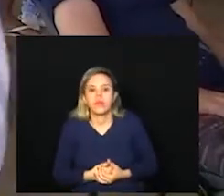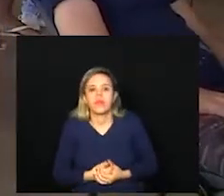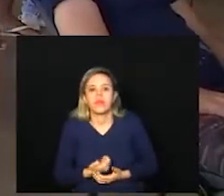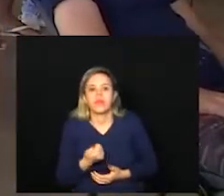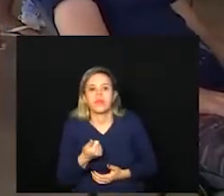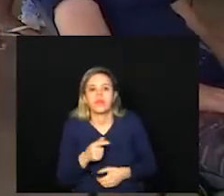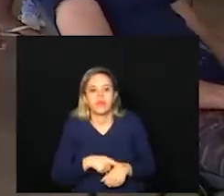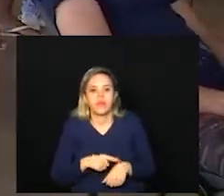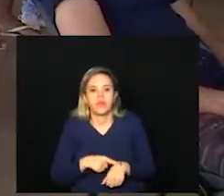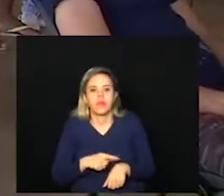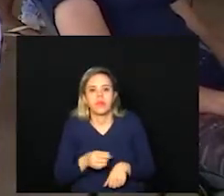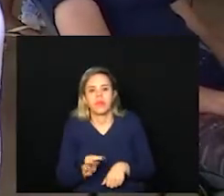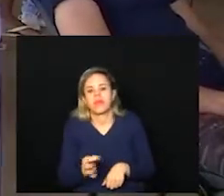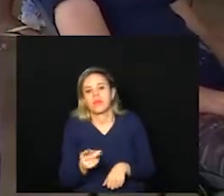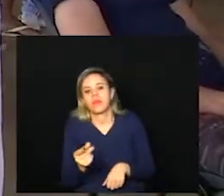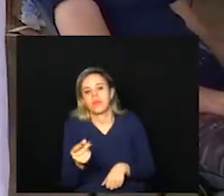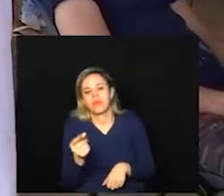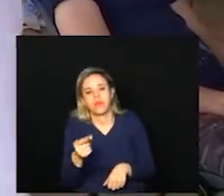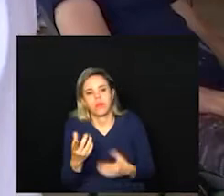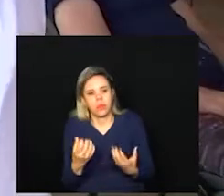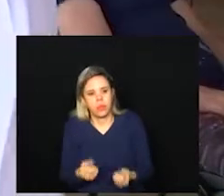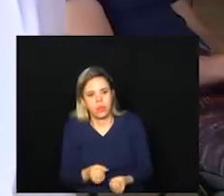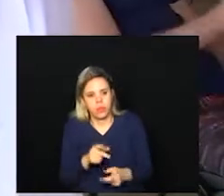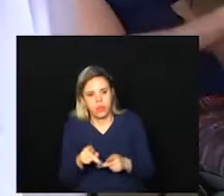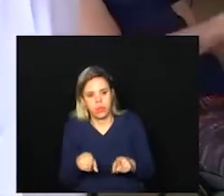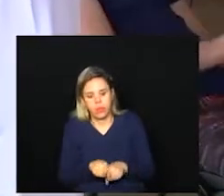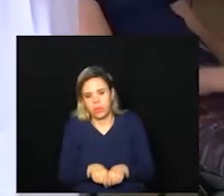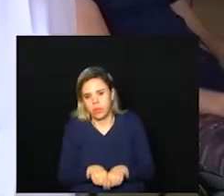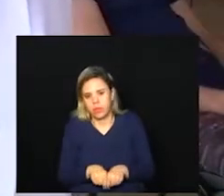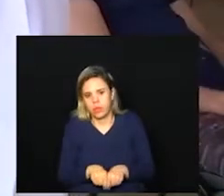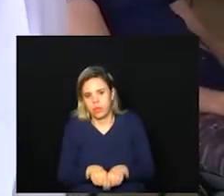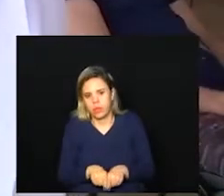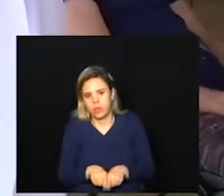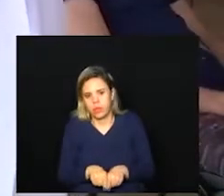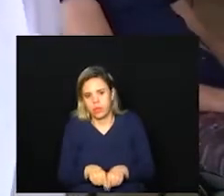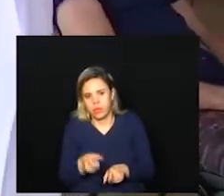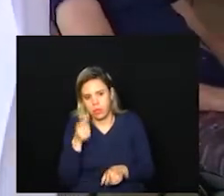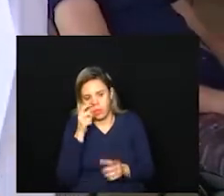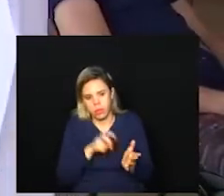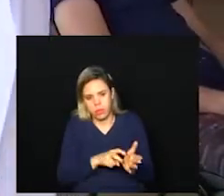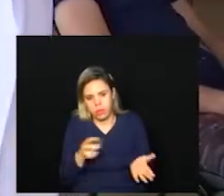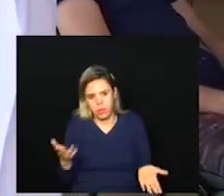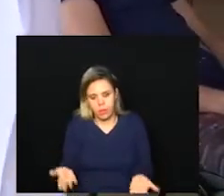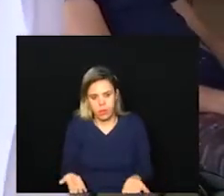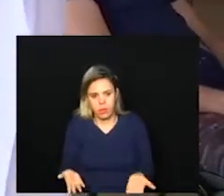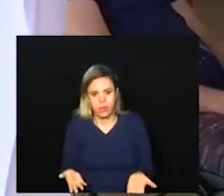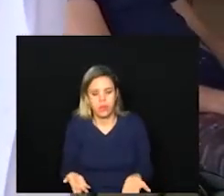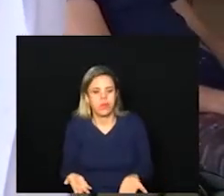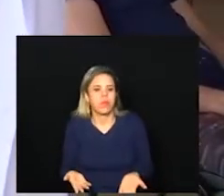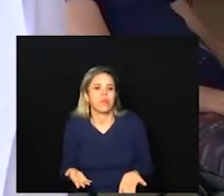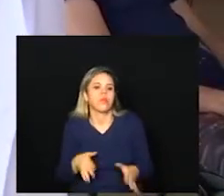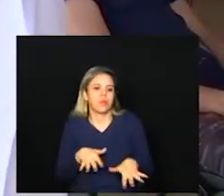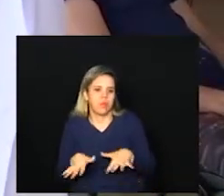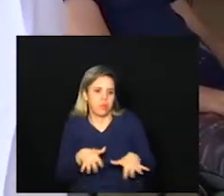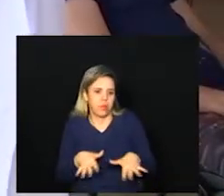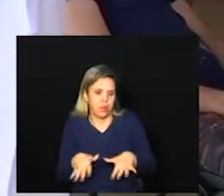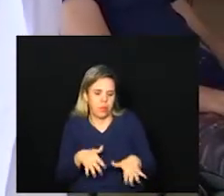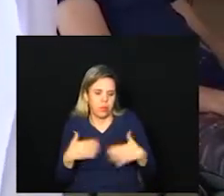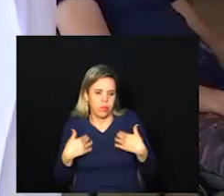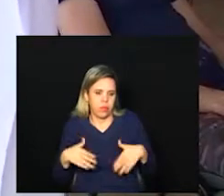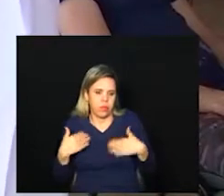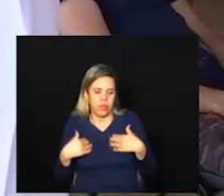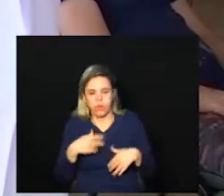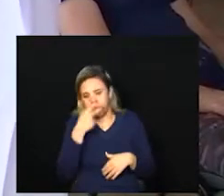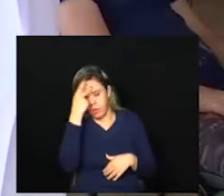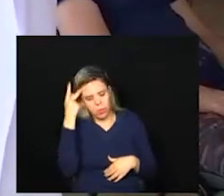pouquinho do horário estendido para acolher essas pessoas também. Mas a gente acompanhou pela manhã, né, que foi também um movimento bastante tranquilo, o pessoal